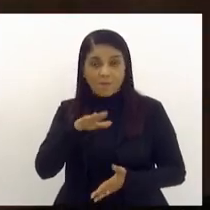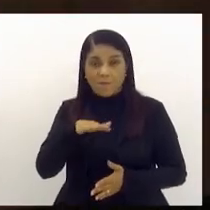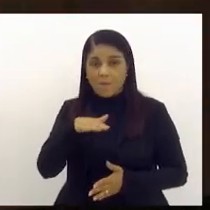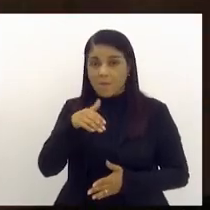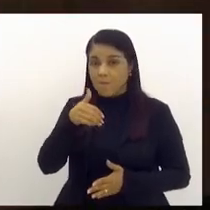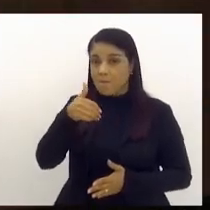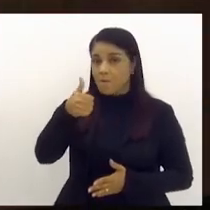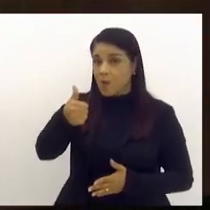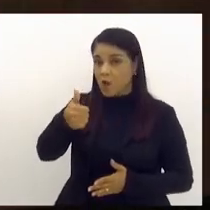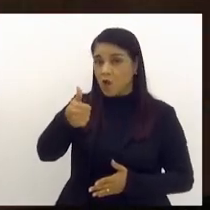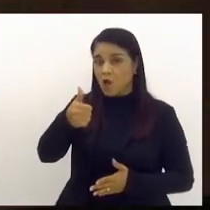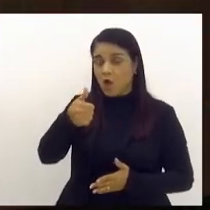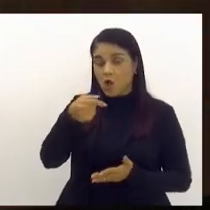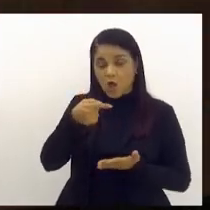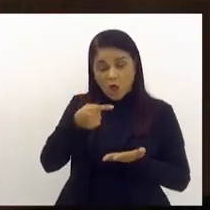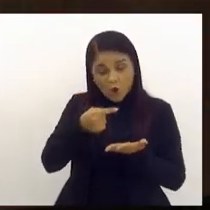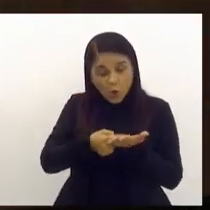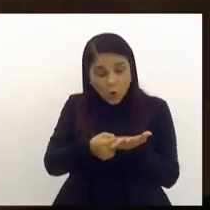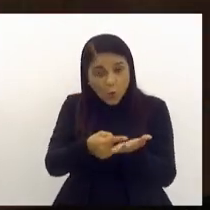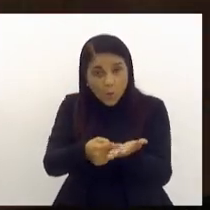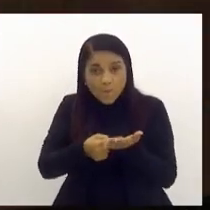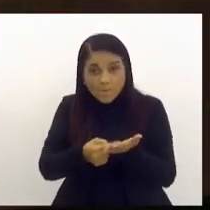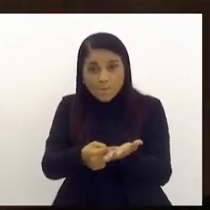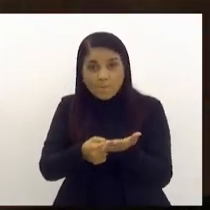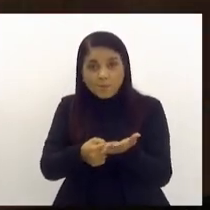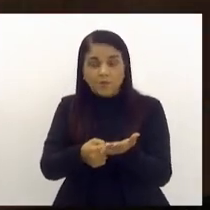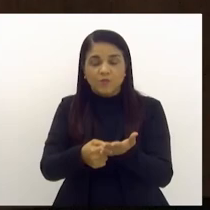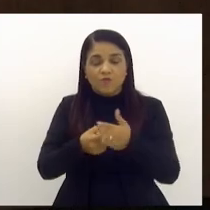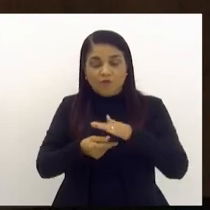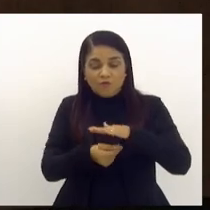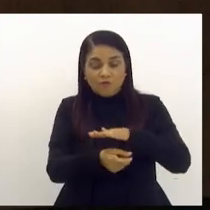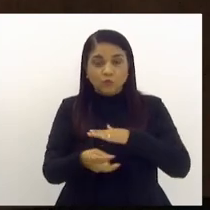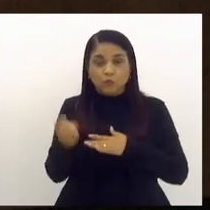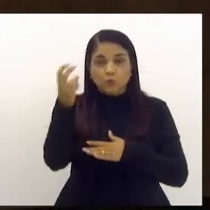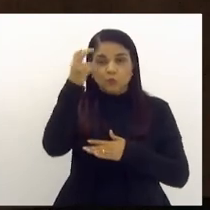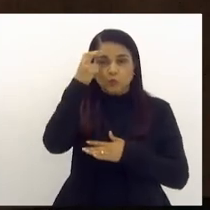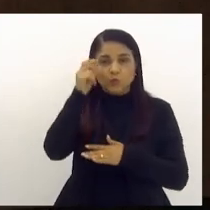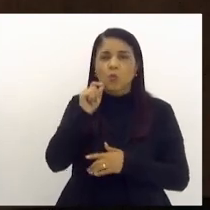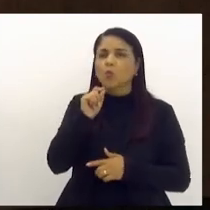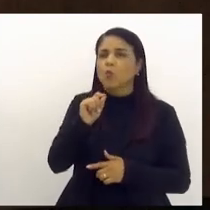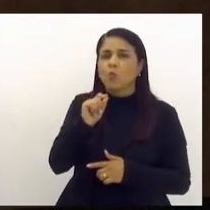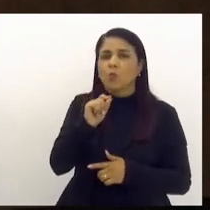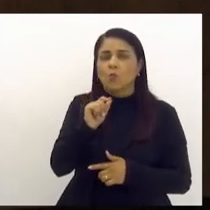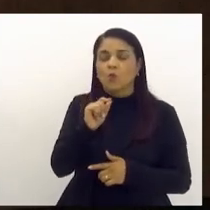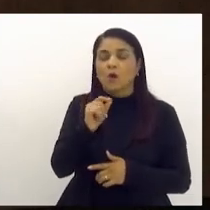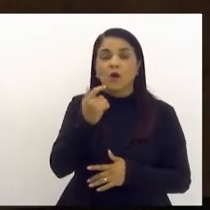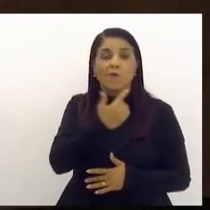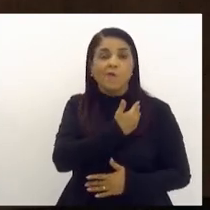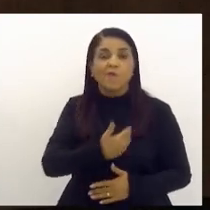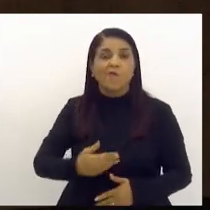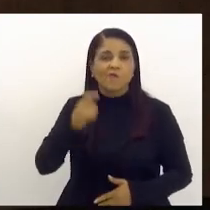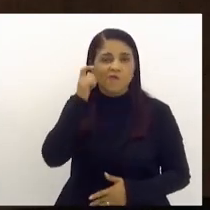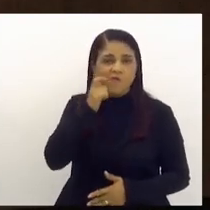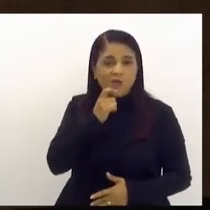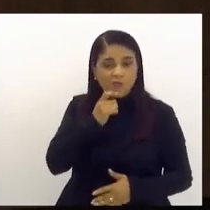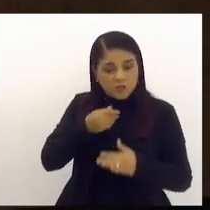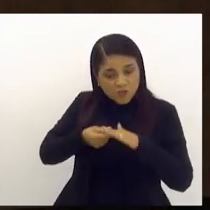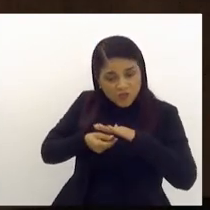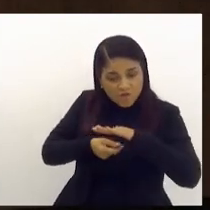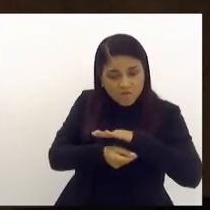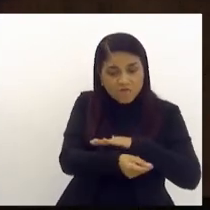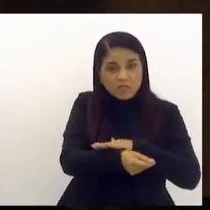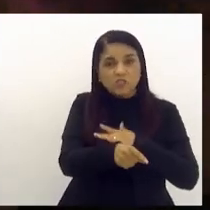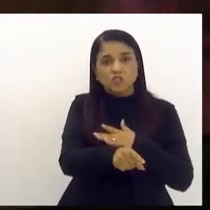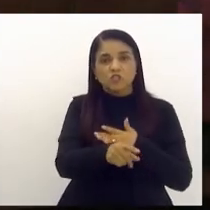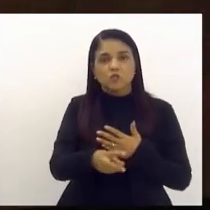Fez cumprir depois de muitos anos. Fez cumprir o Fundo de Cultura. Quer dizer o quê? Que o governo Cláudio Castro foi o que melhor investiu os recursos do